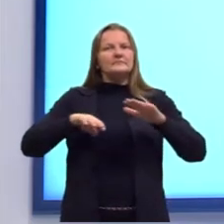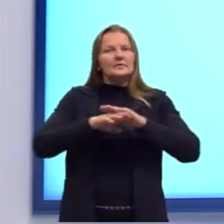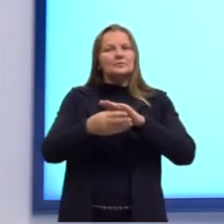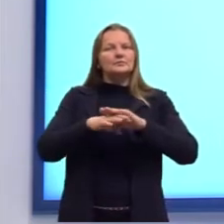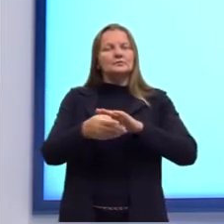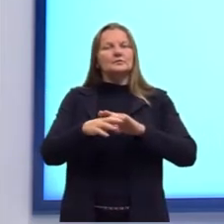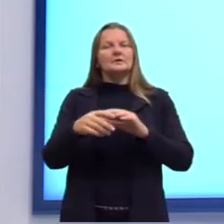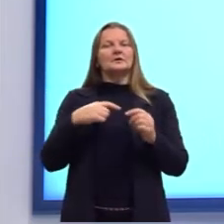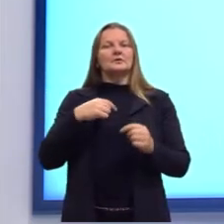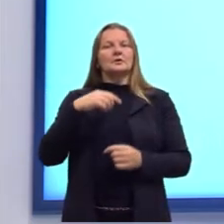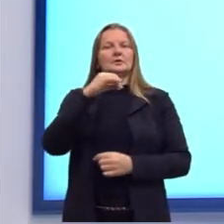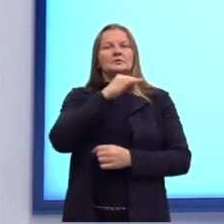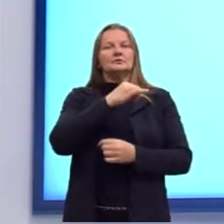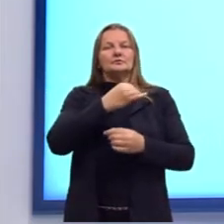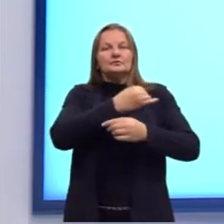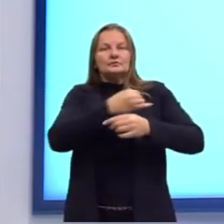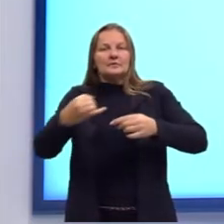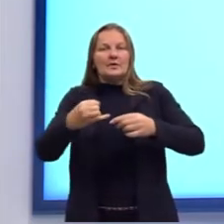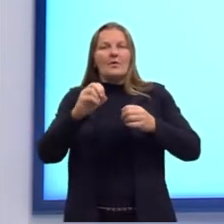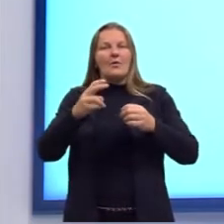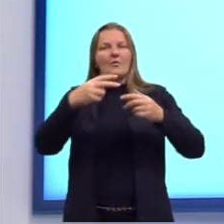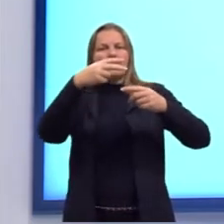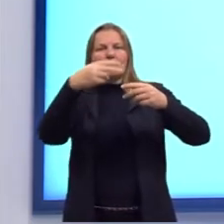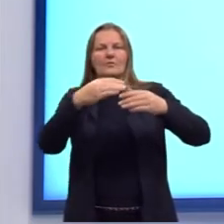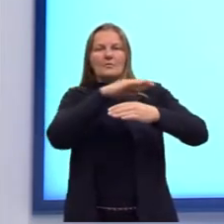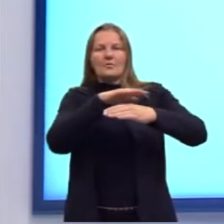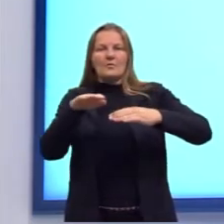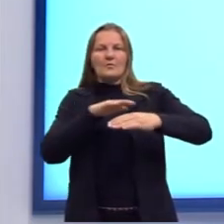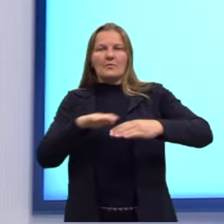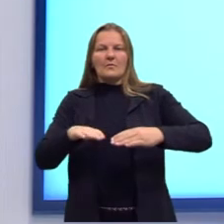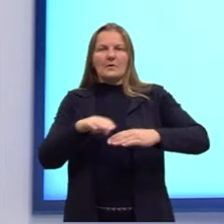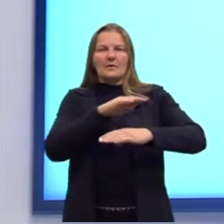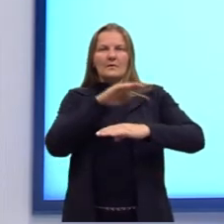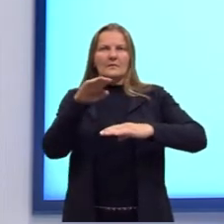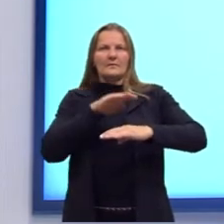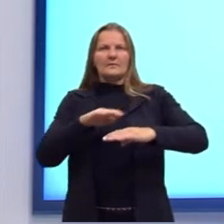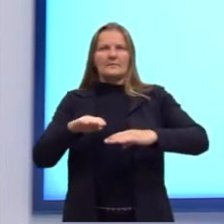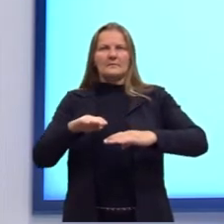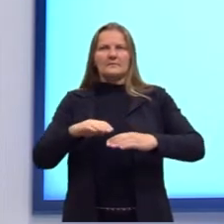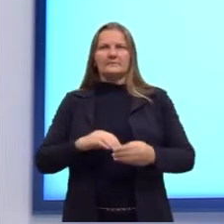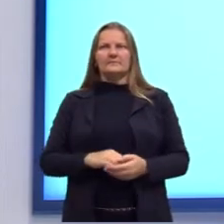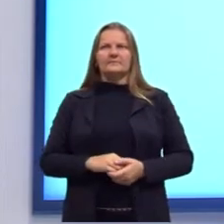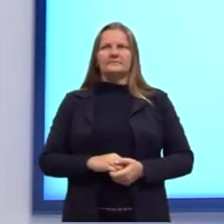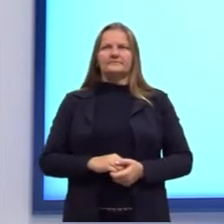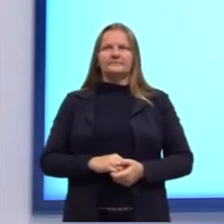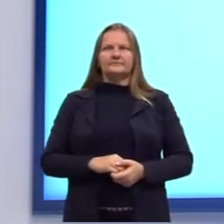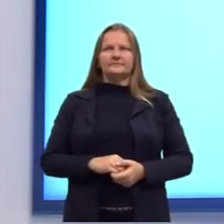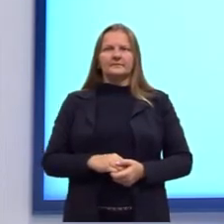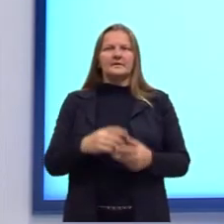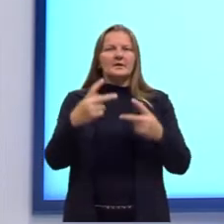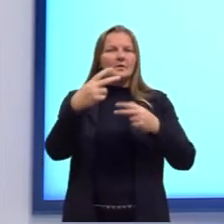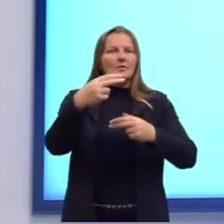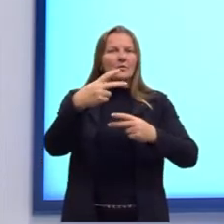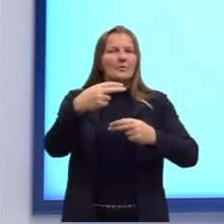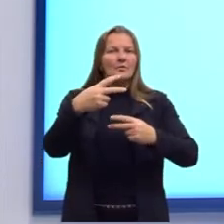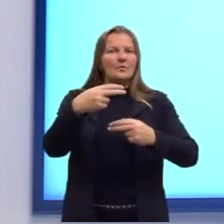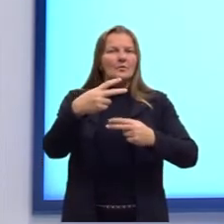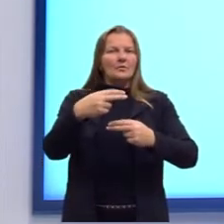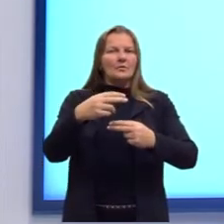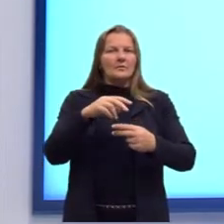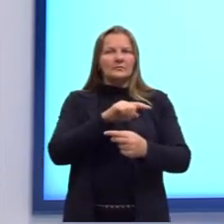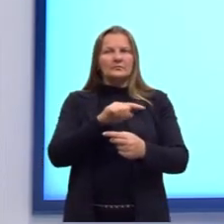em série ou em paralelo E aí o capacitor né são dois tracinhos de mesmo tamanho tá o que importa